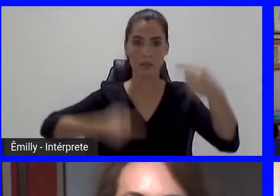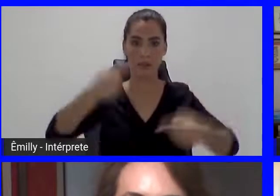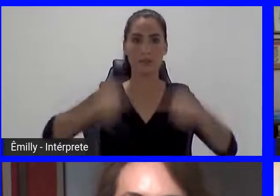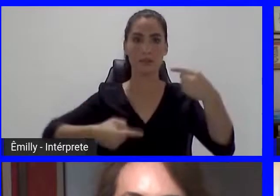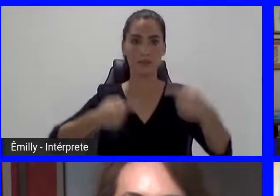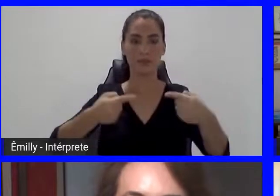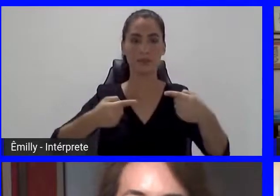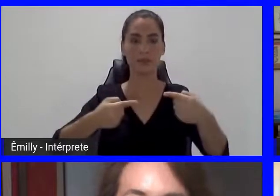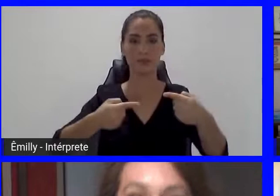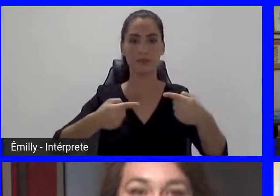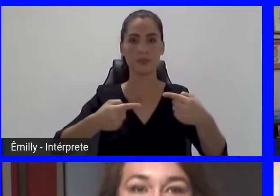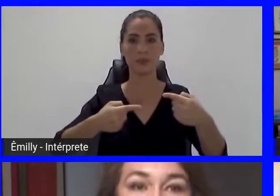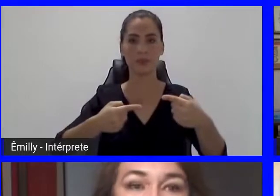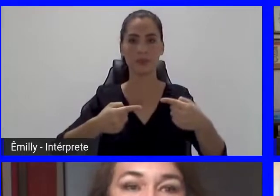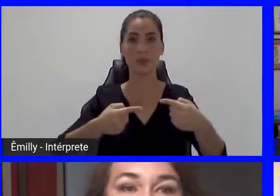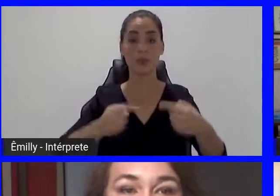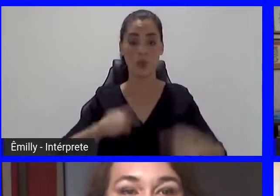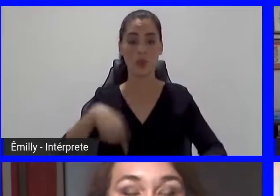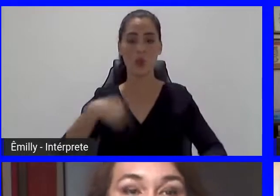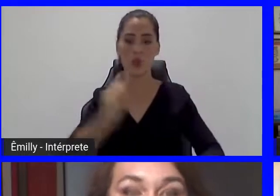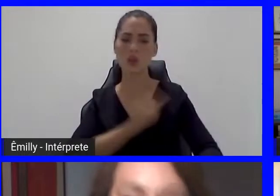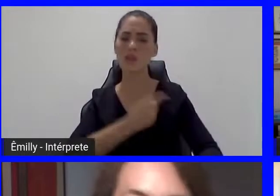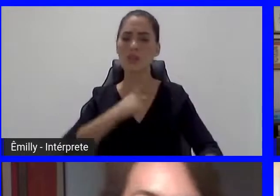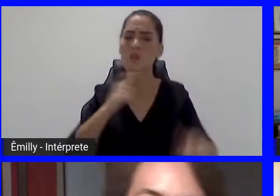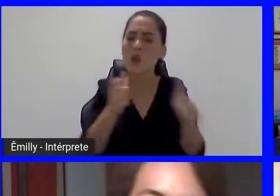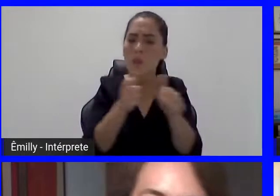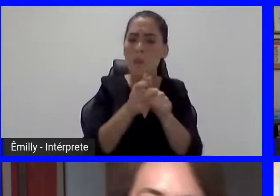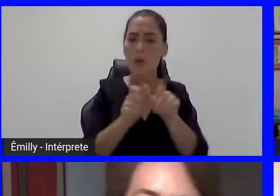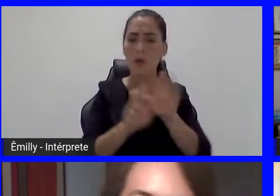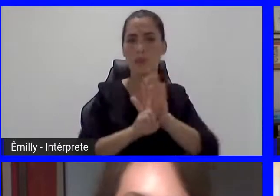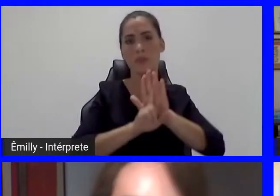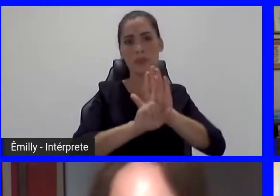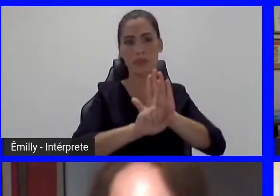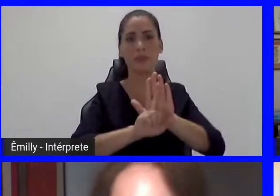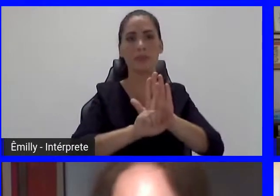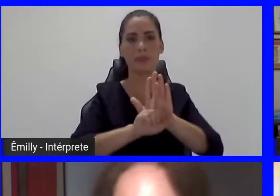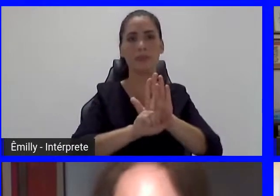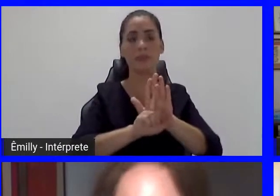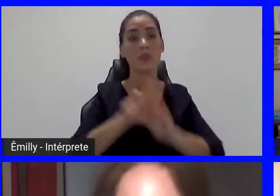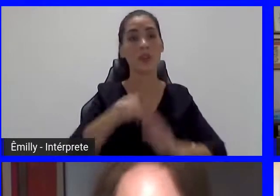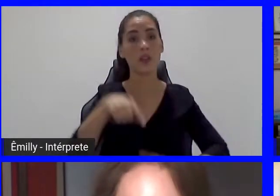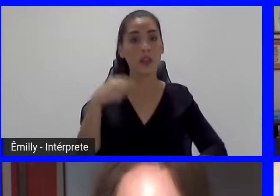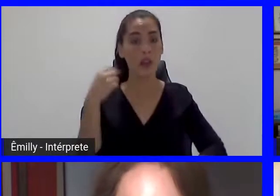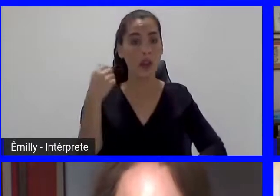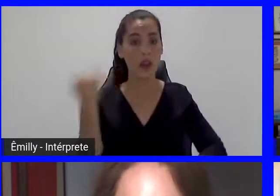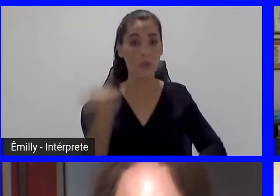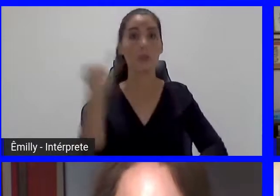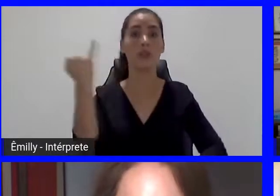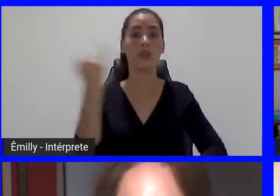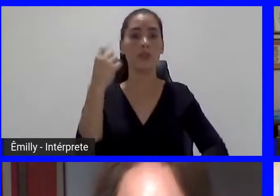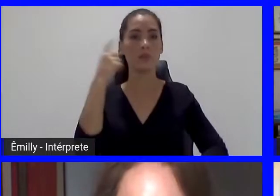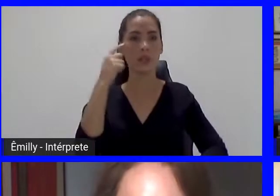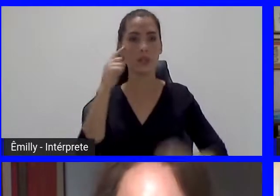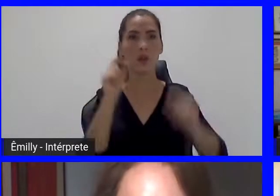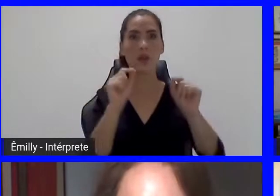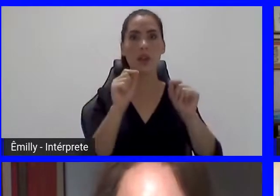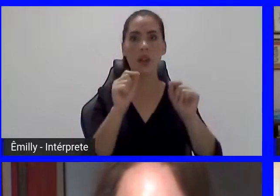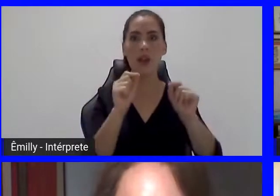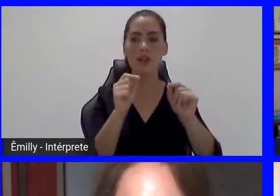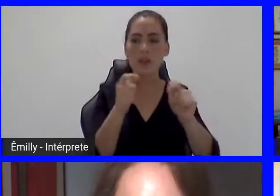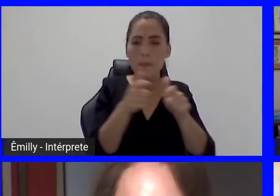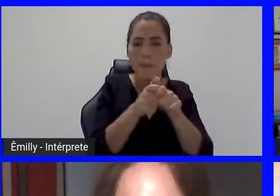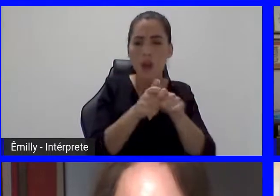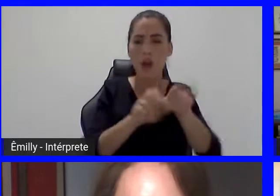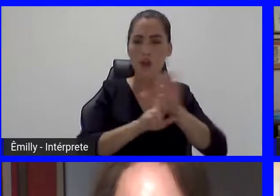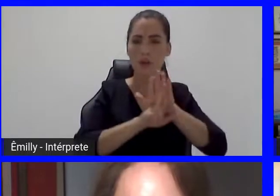subrepresentadas, é importante você pensar, obviamente, que essa subrepresentação ela vem de uma série